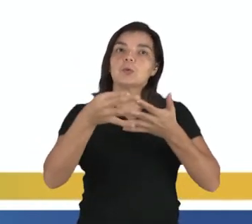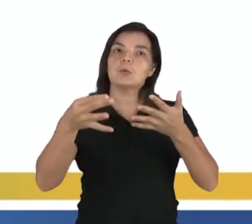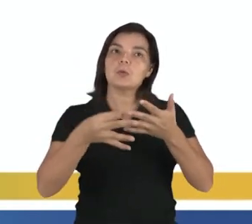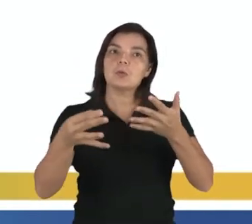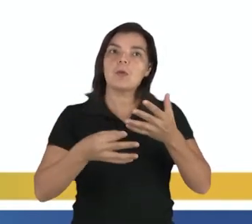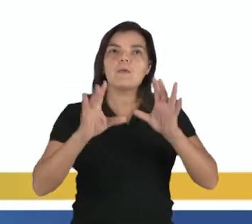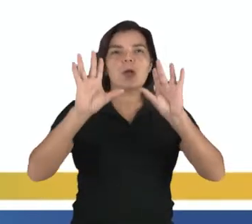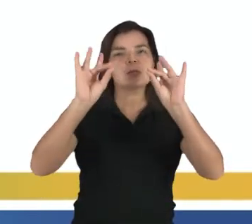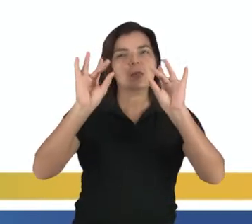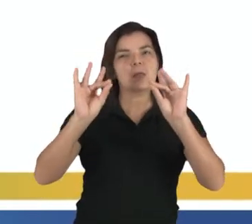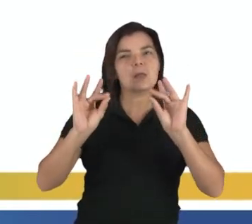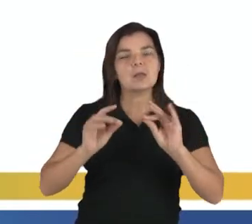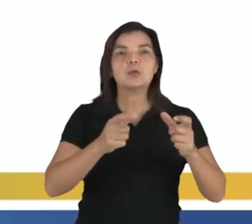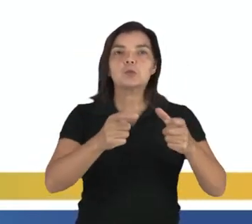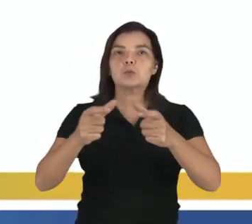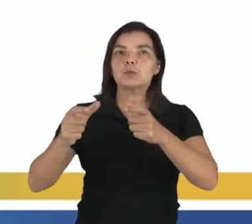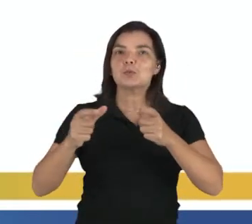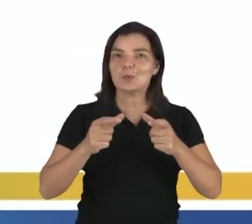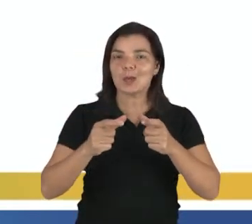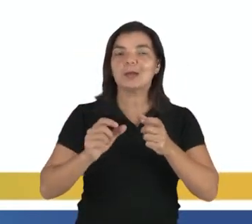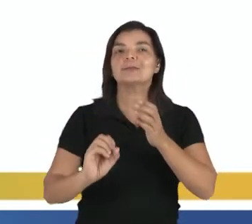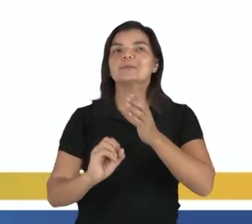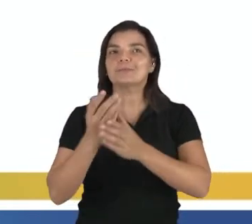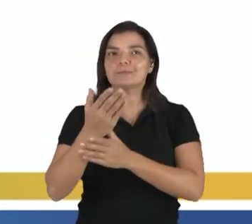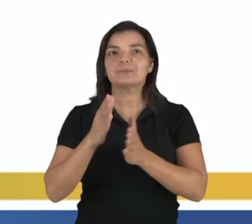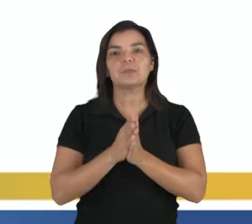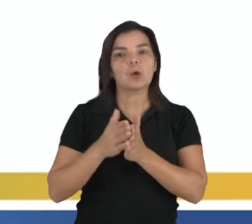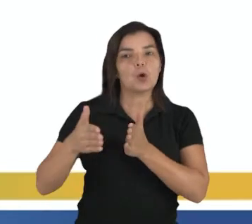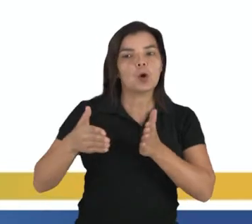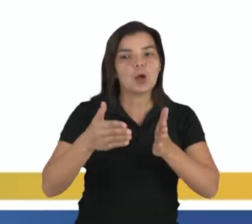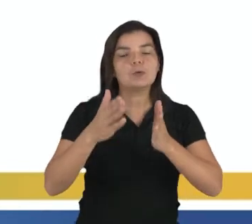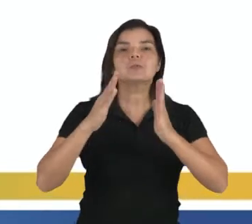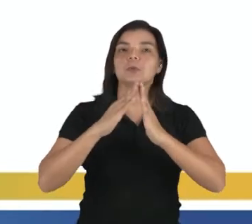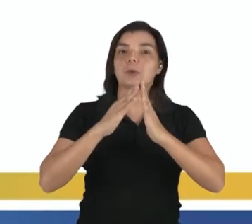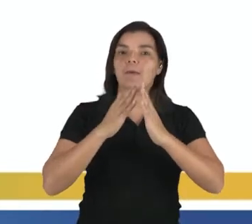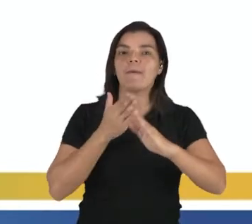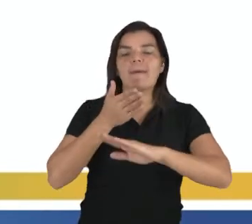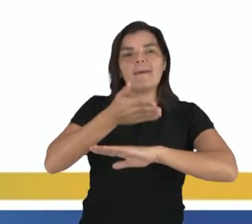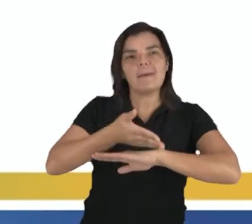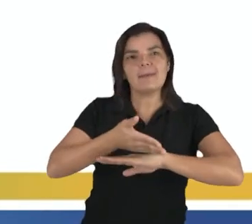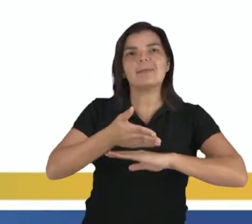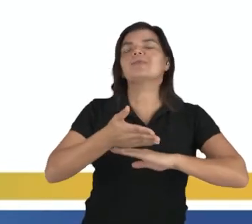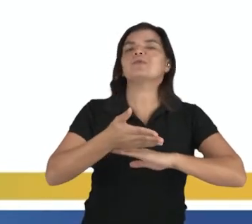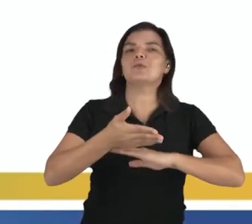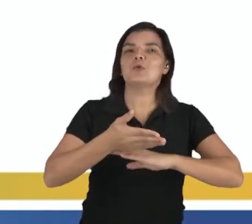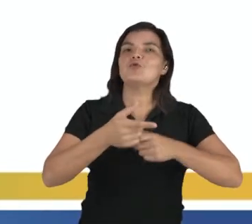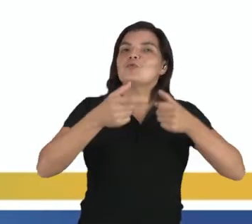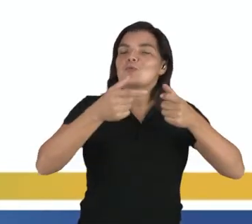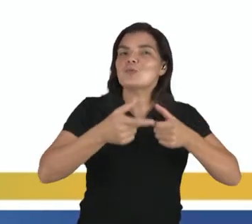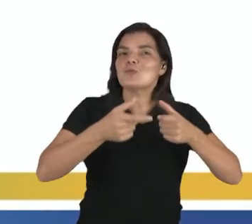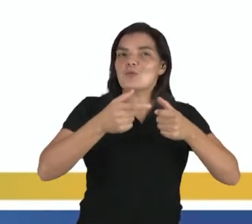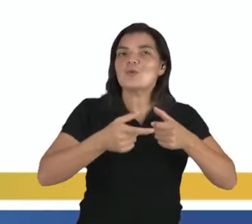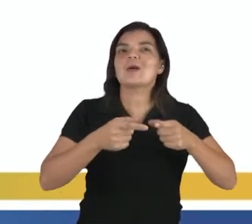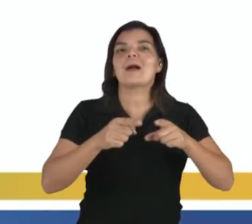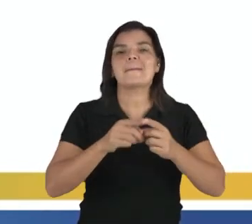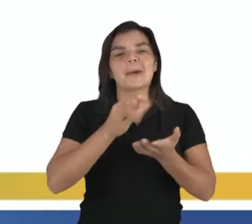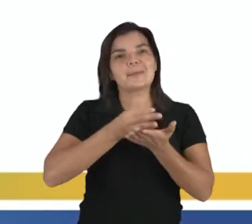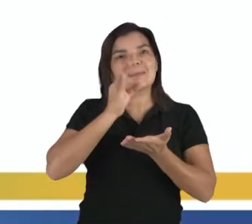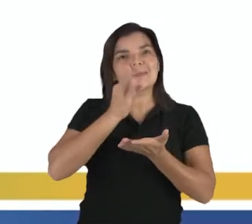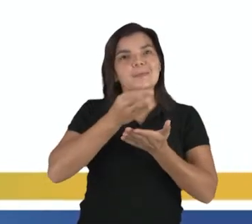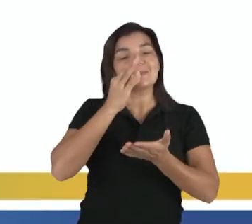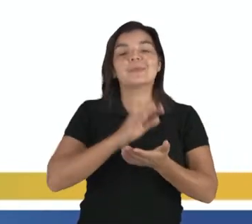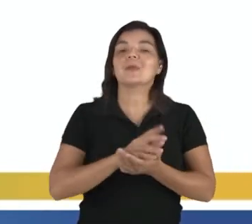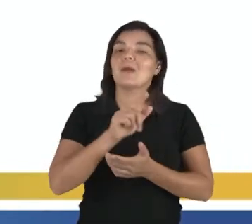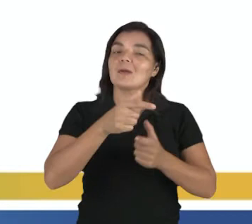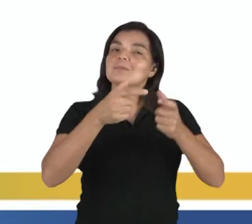foi descrevendo os lugares dos fatos. A caminho de casa entra num botequim. Então aí a gente já pode observar que o botequim é